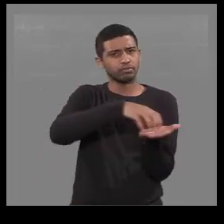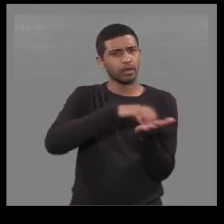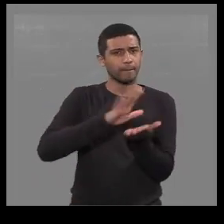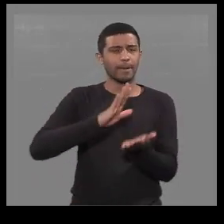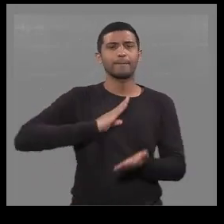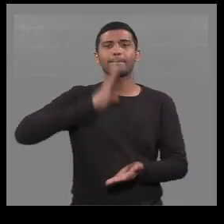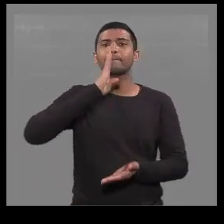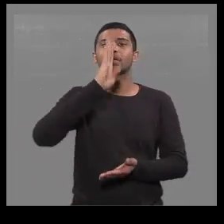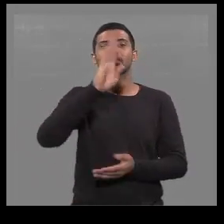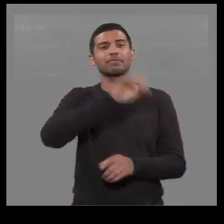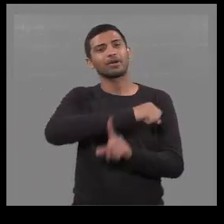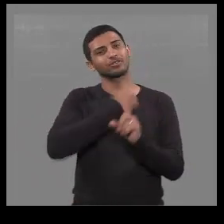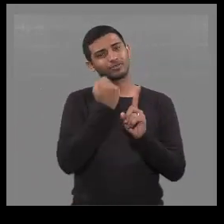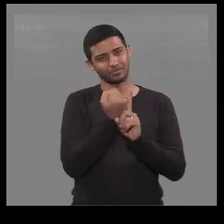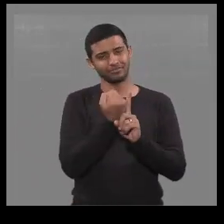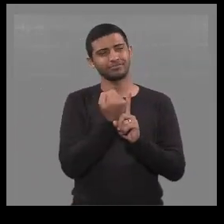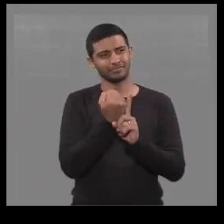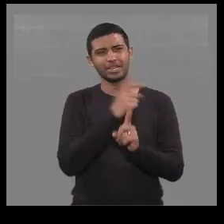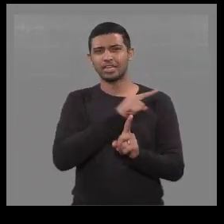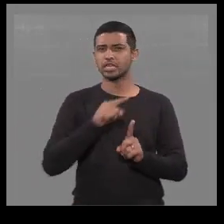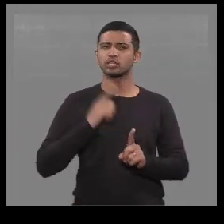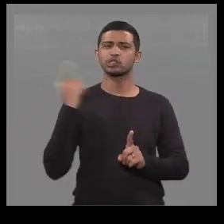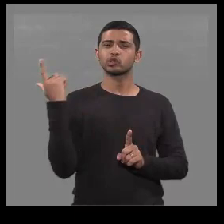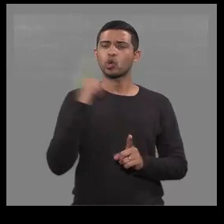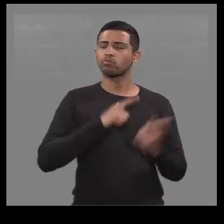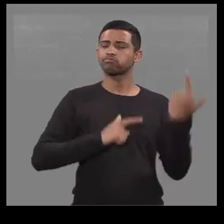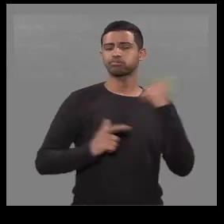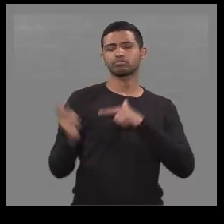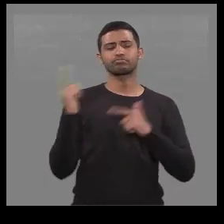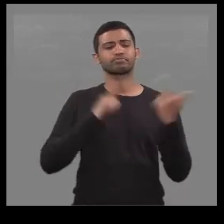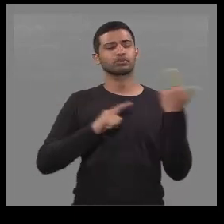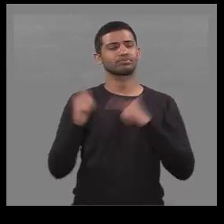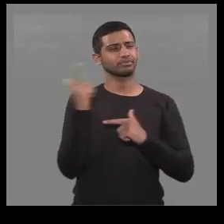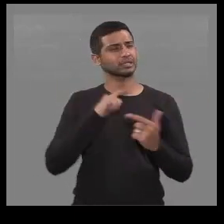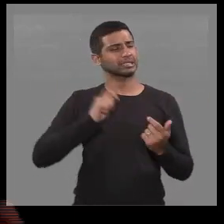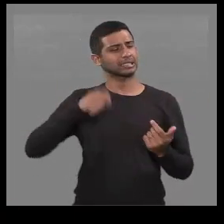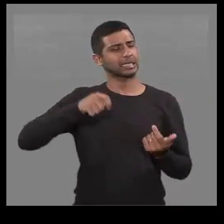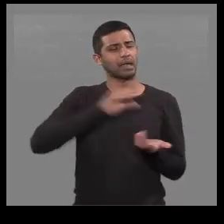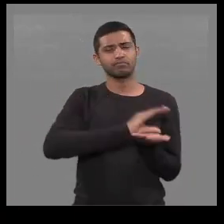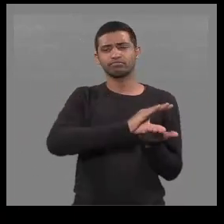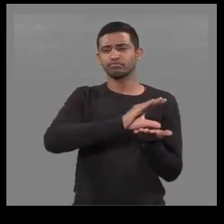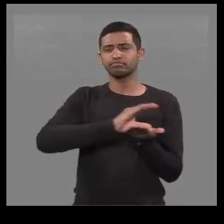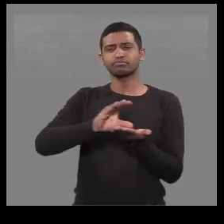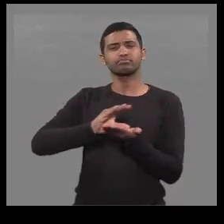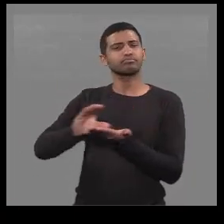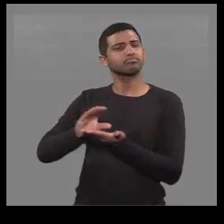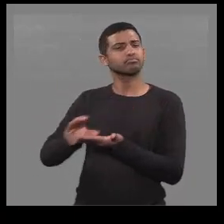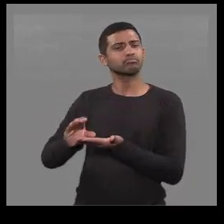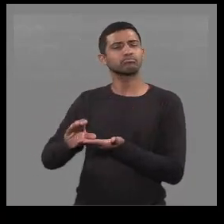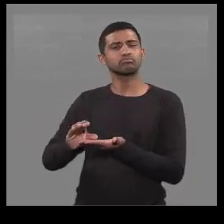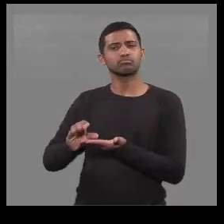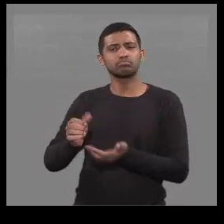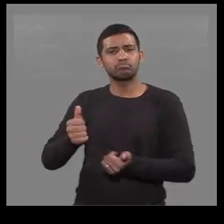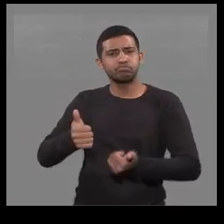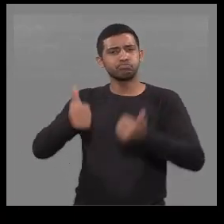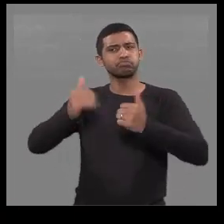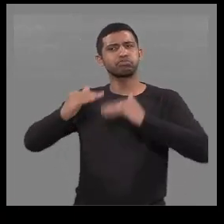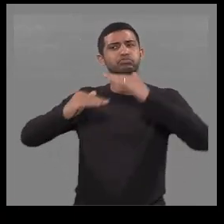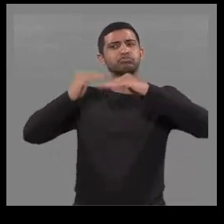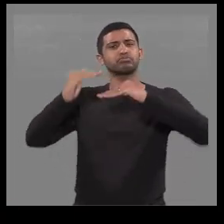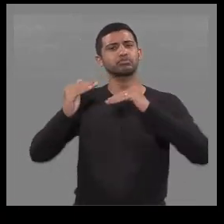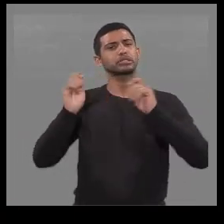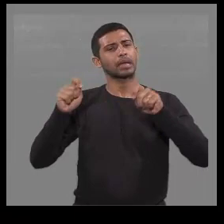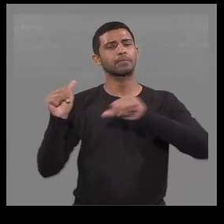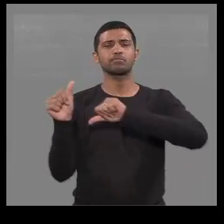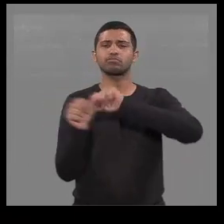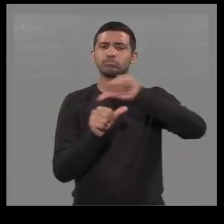das áreas e principalmente a sociedade civil, ela mesmo consegue, né, investir internamente e fazer com que